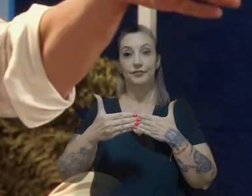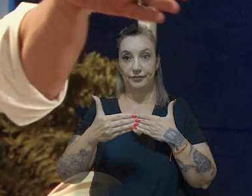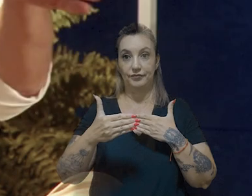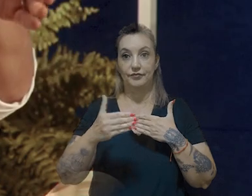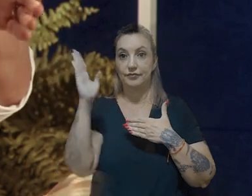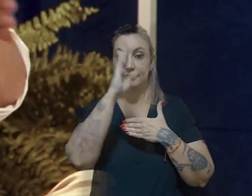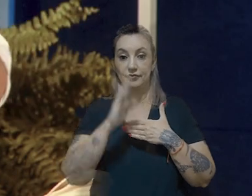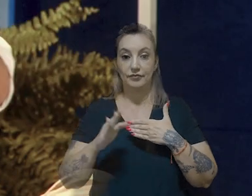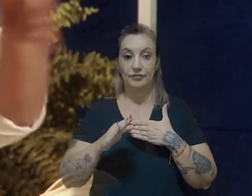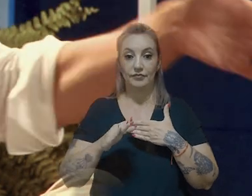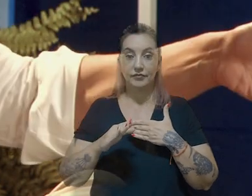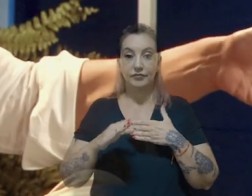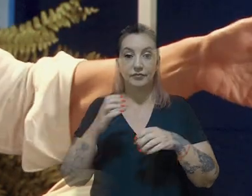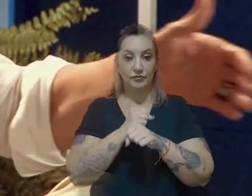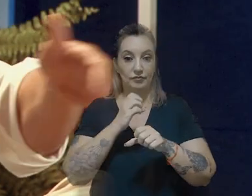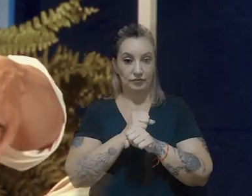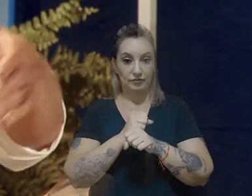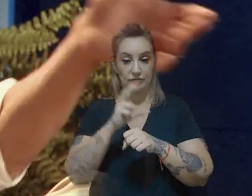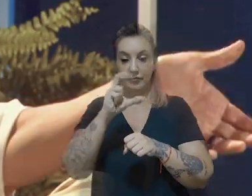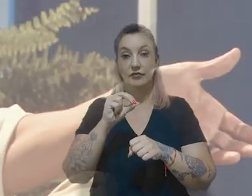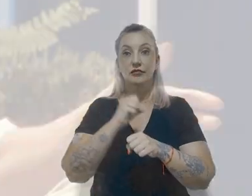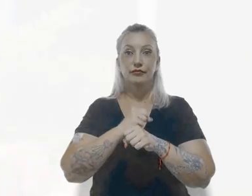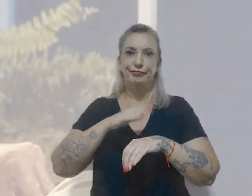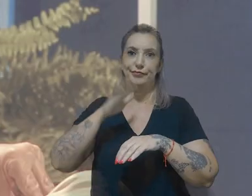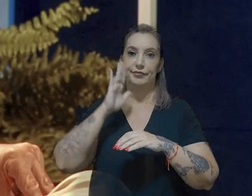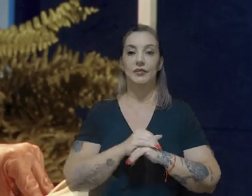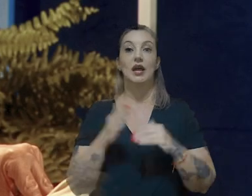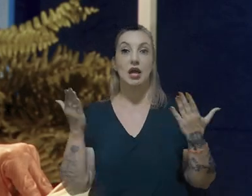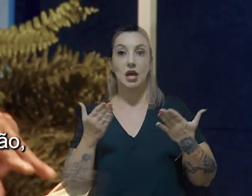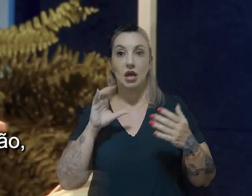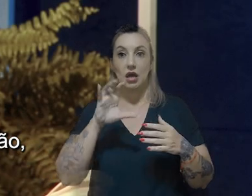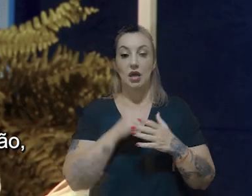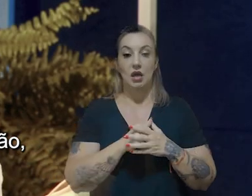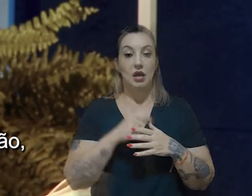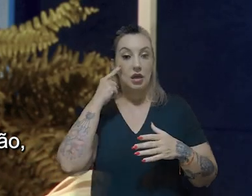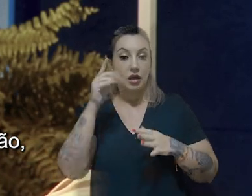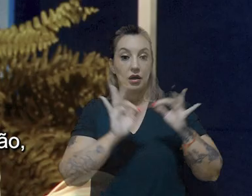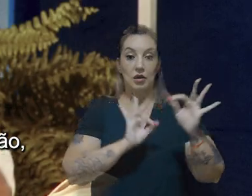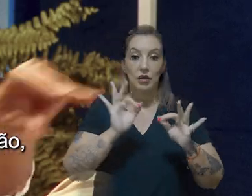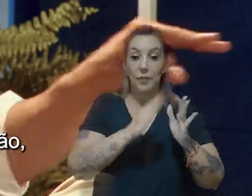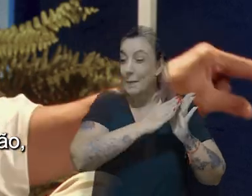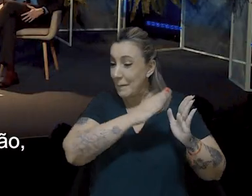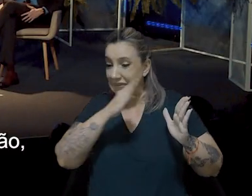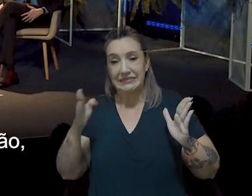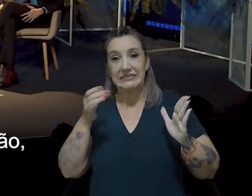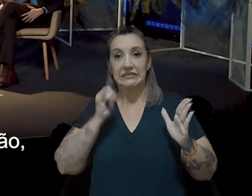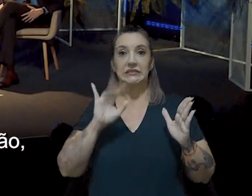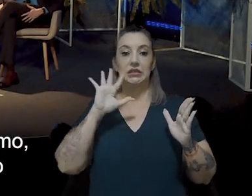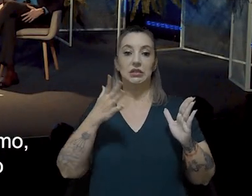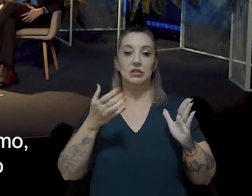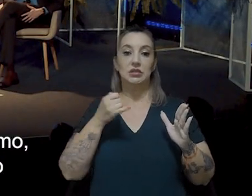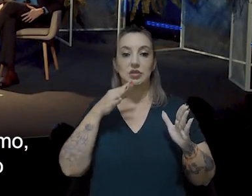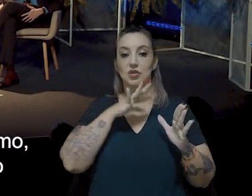safra brasileira da L é contada no Brasil ou seja mais 50 anos agora é assim vamos planejar para o extremo e não